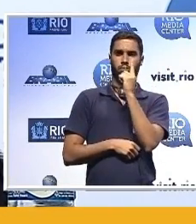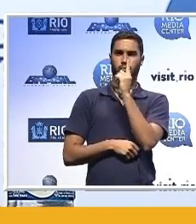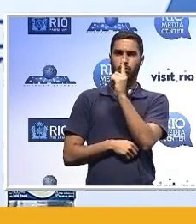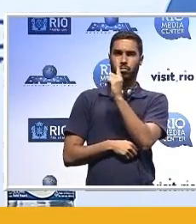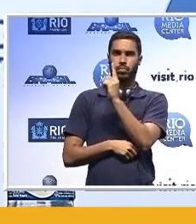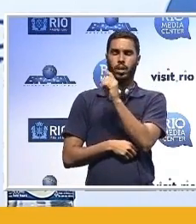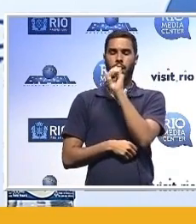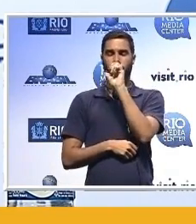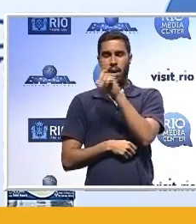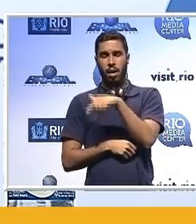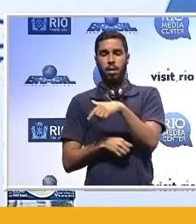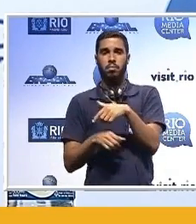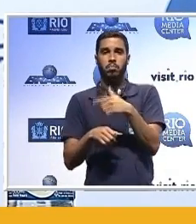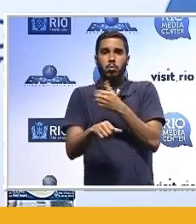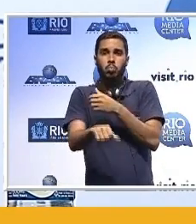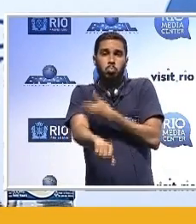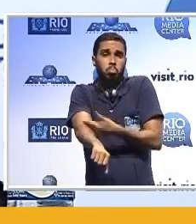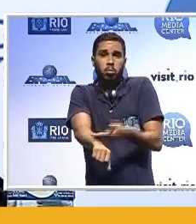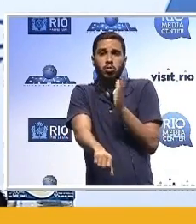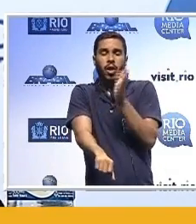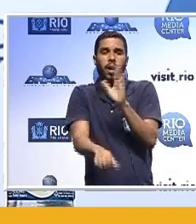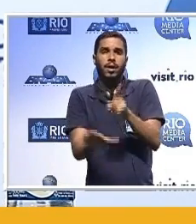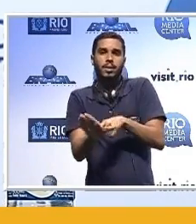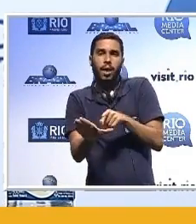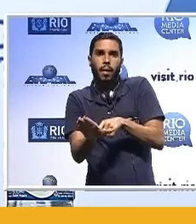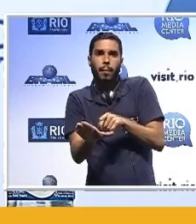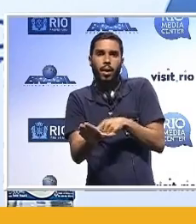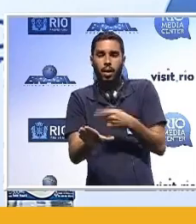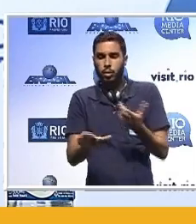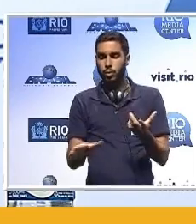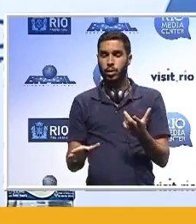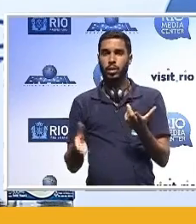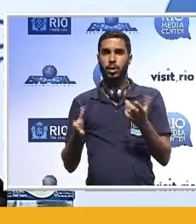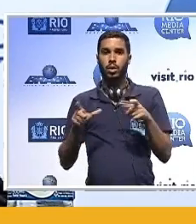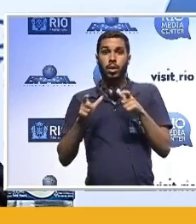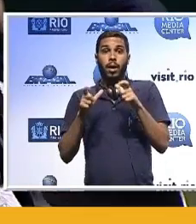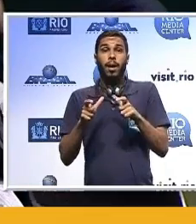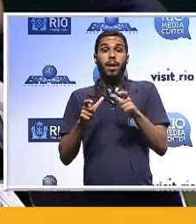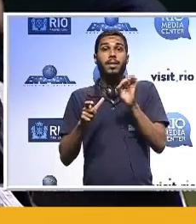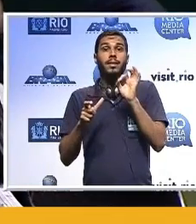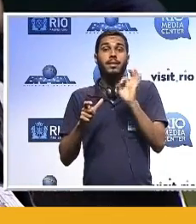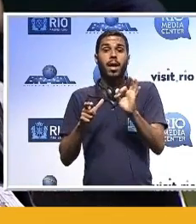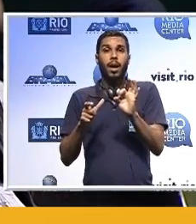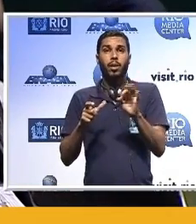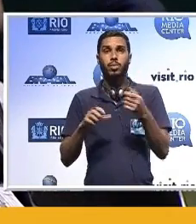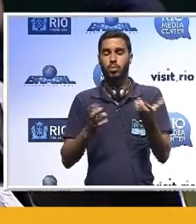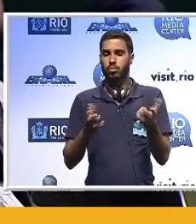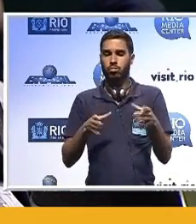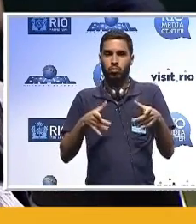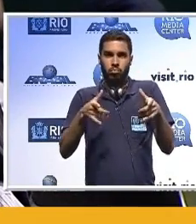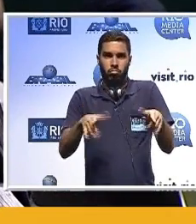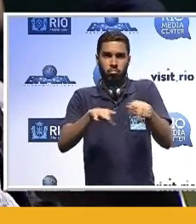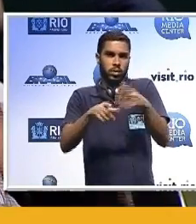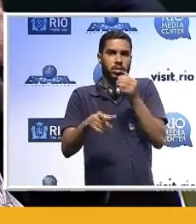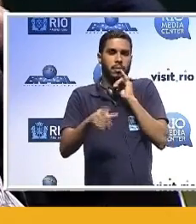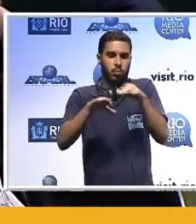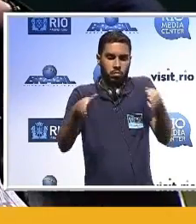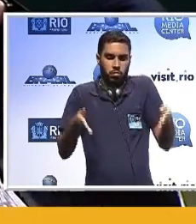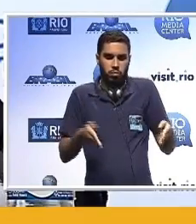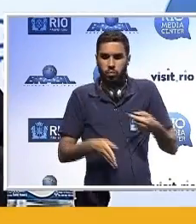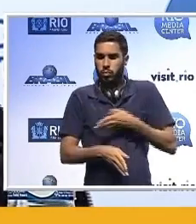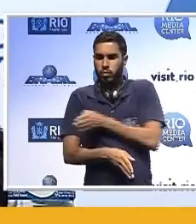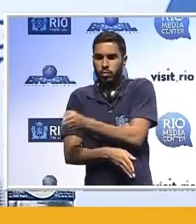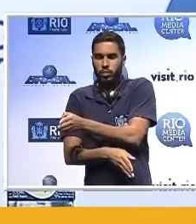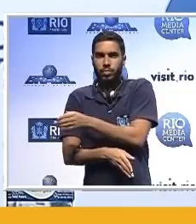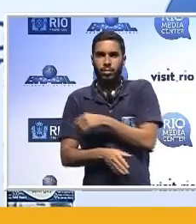o sapato ou a roupa em certas situações que o permita saber onde é que